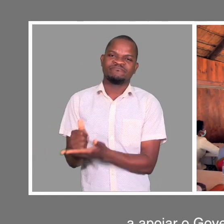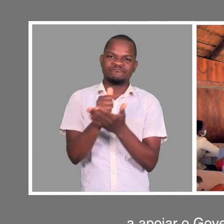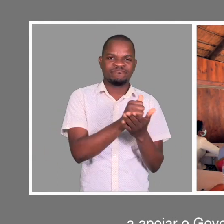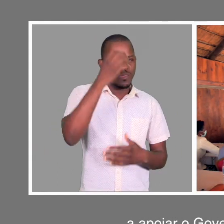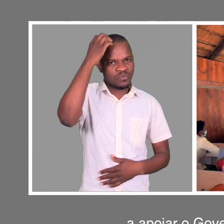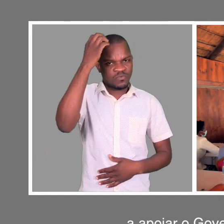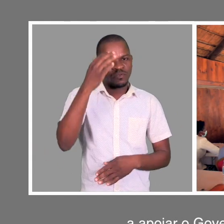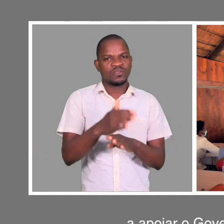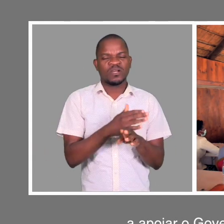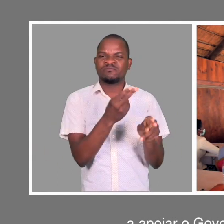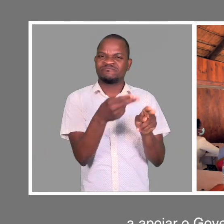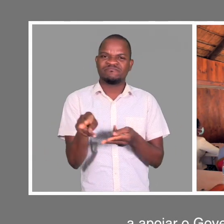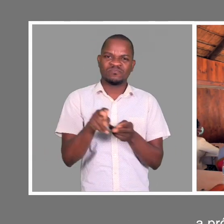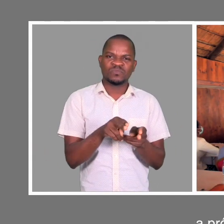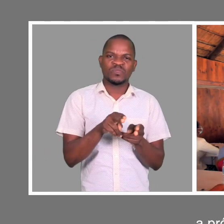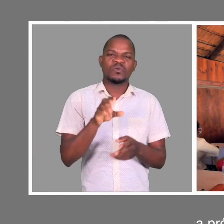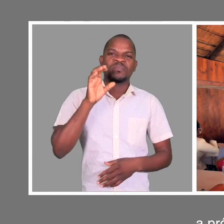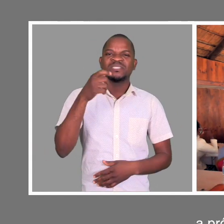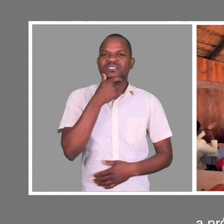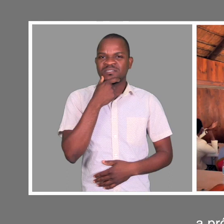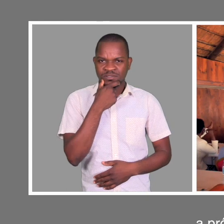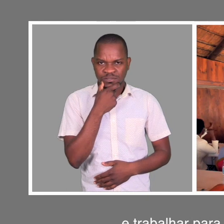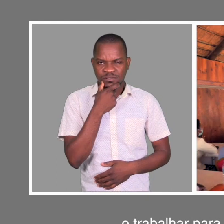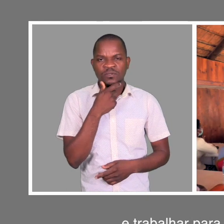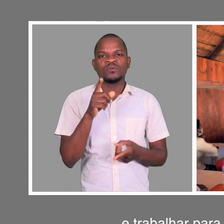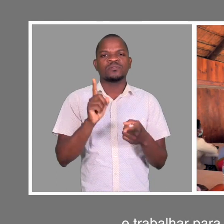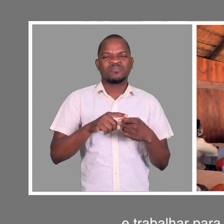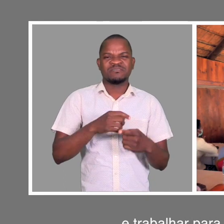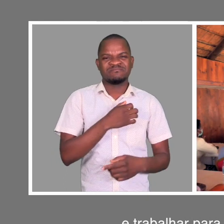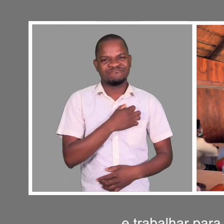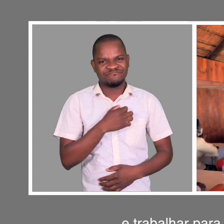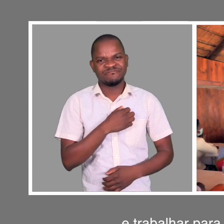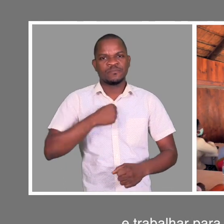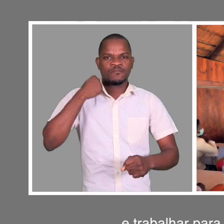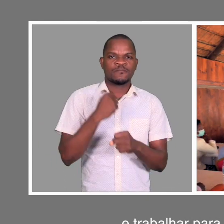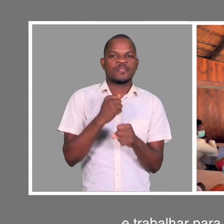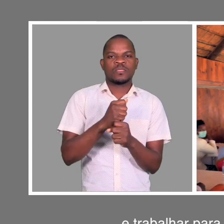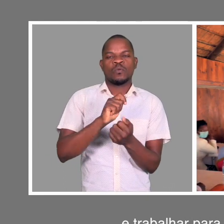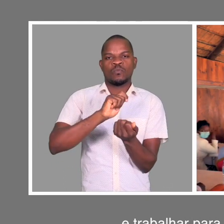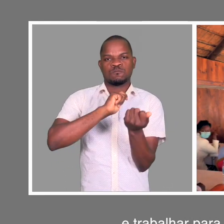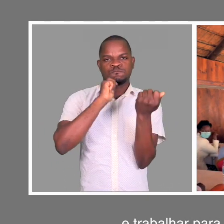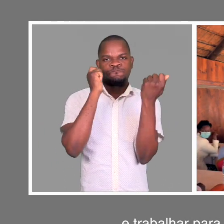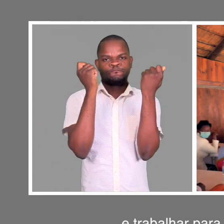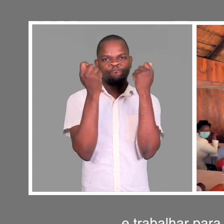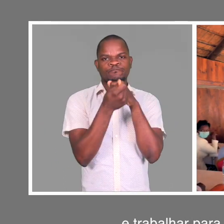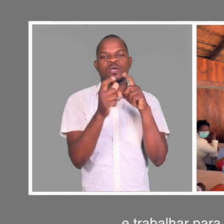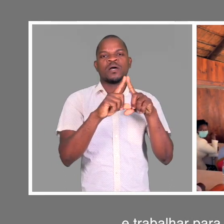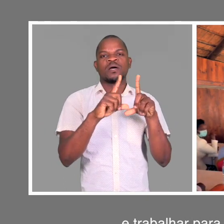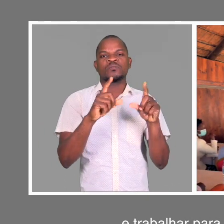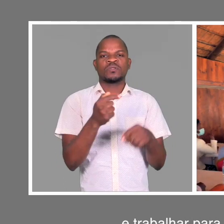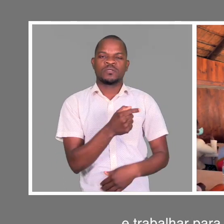os compromissos que assumiu em Londres, a própria convenção. Tentar trabalhar para mudar as atitudes negativas e